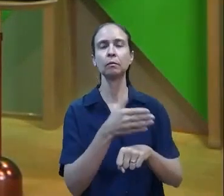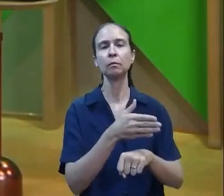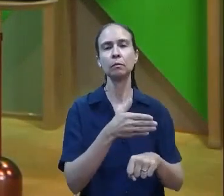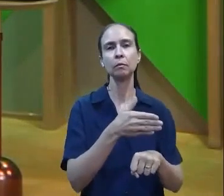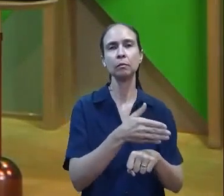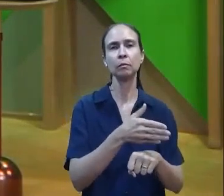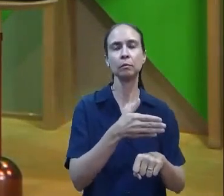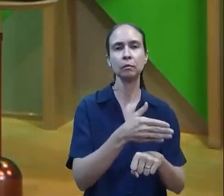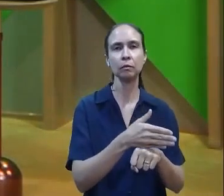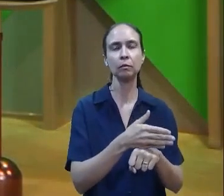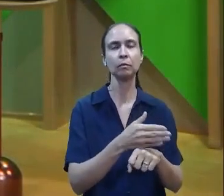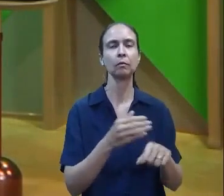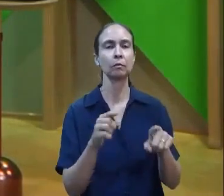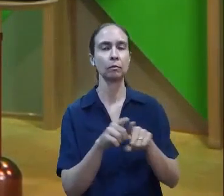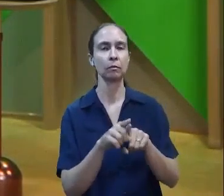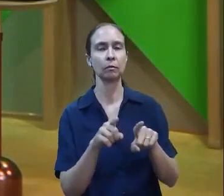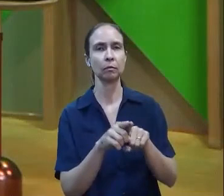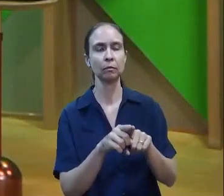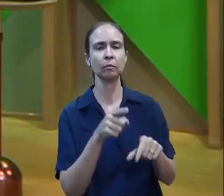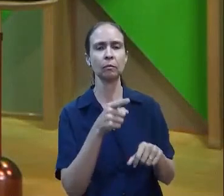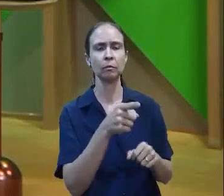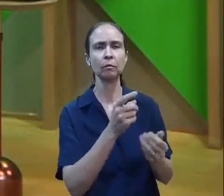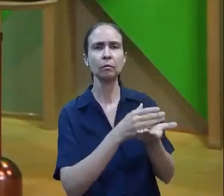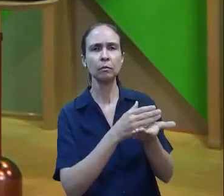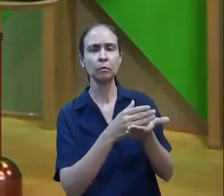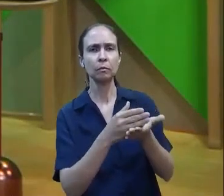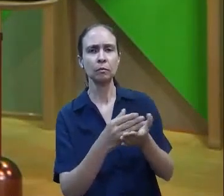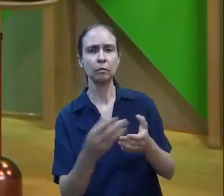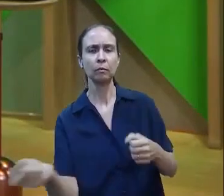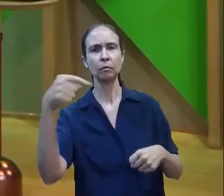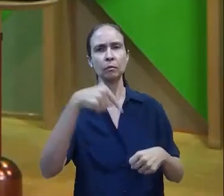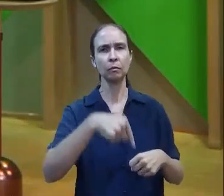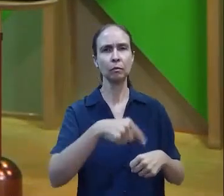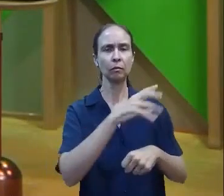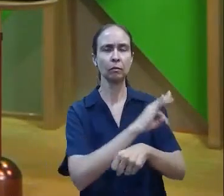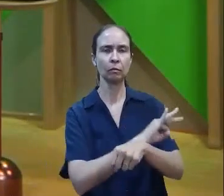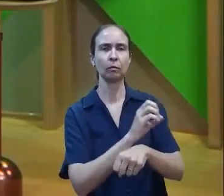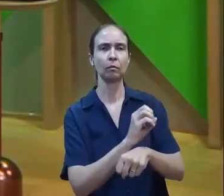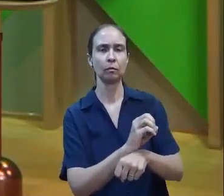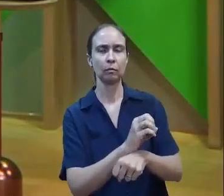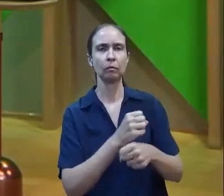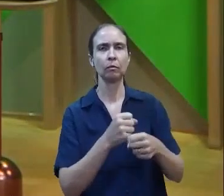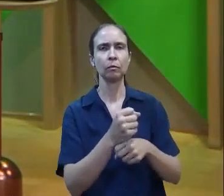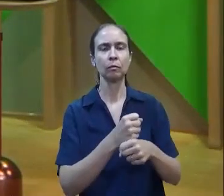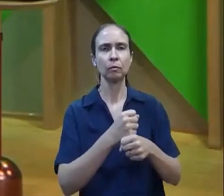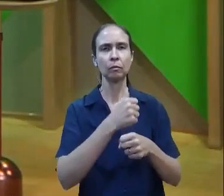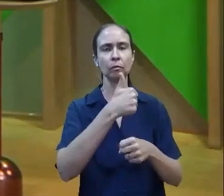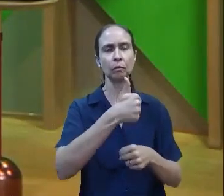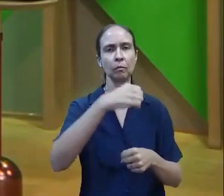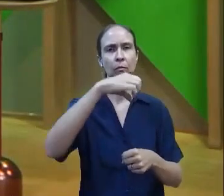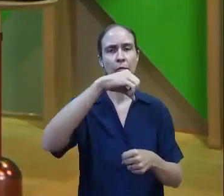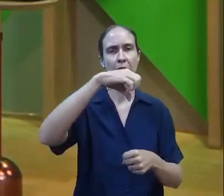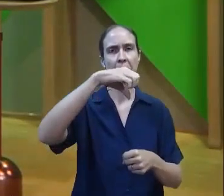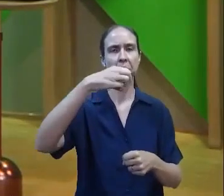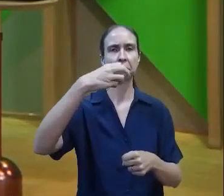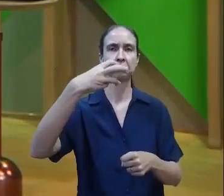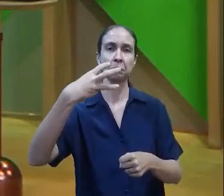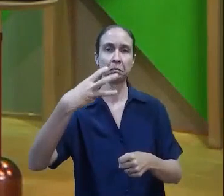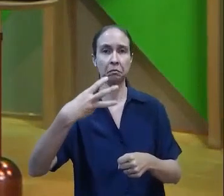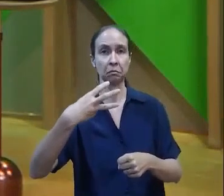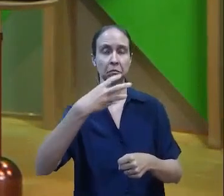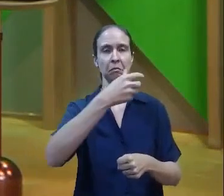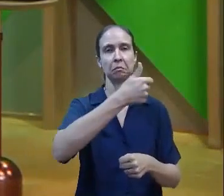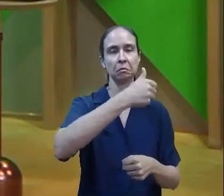mesmo porque quando o senhor começou a vir ao estado Tocantins em 1993,